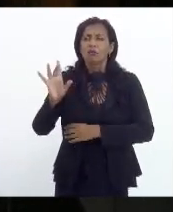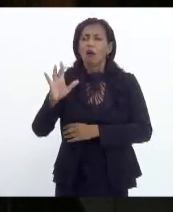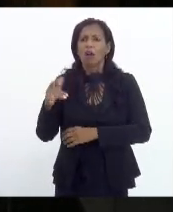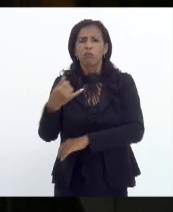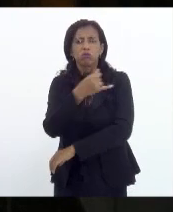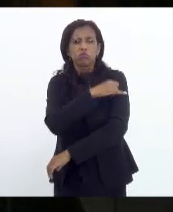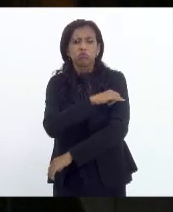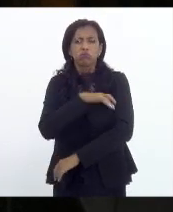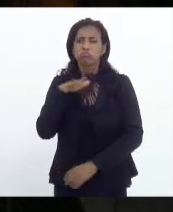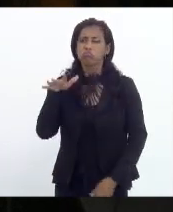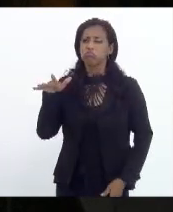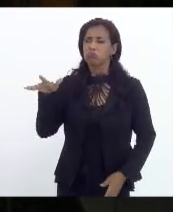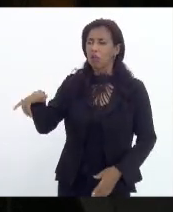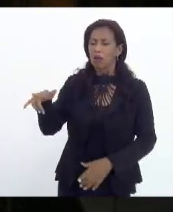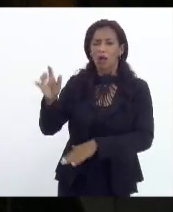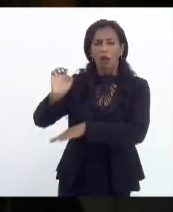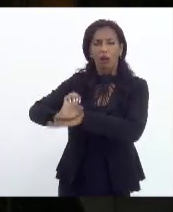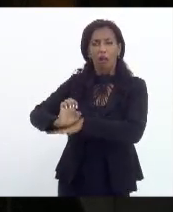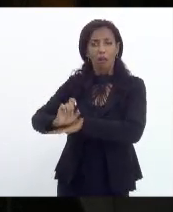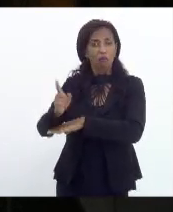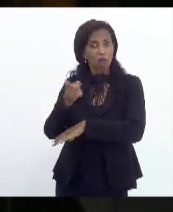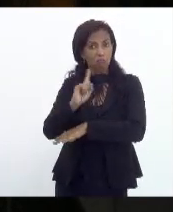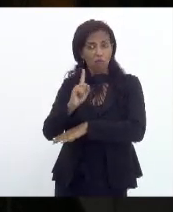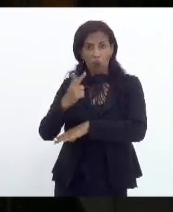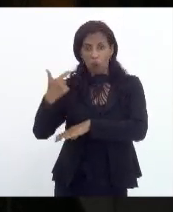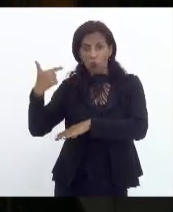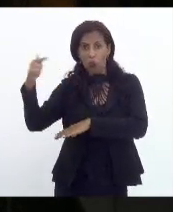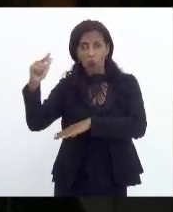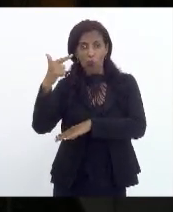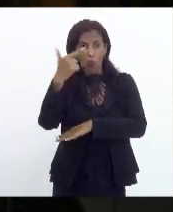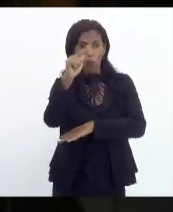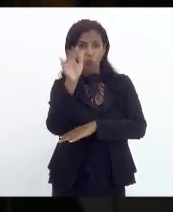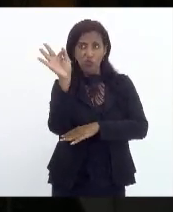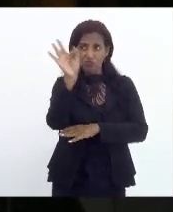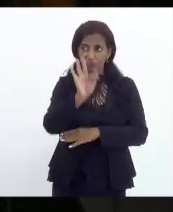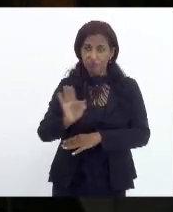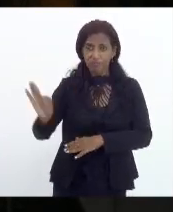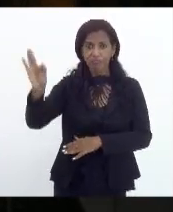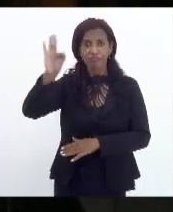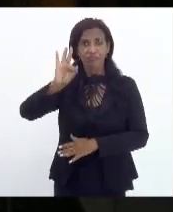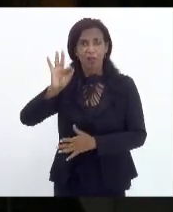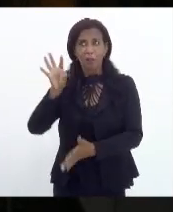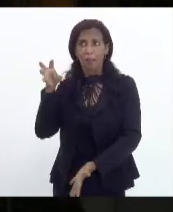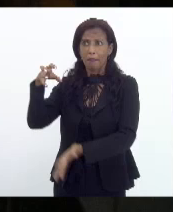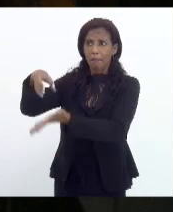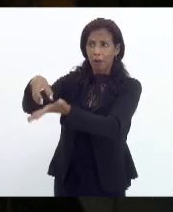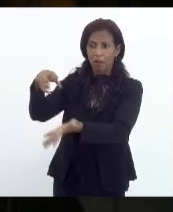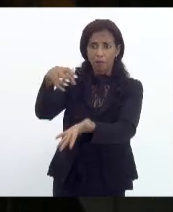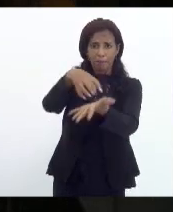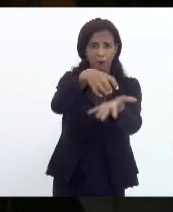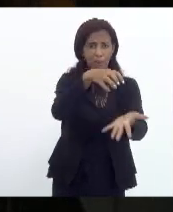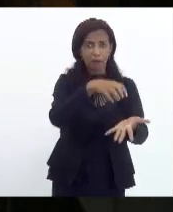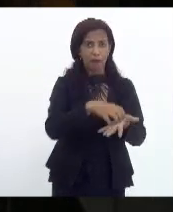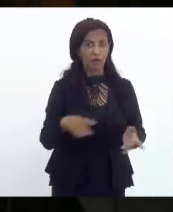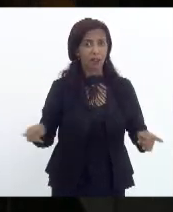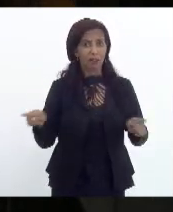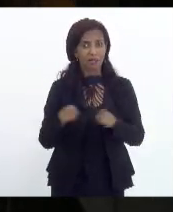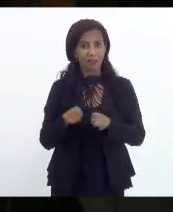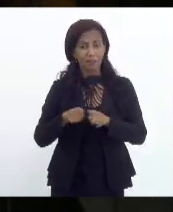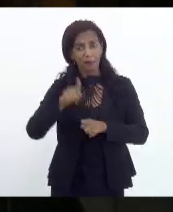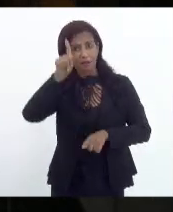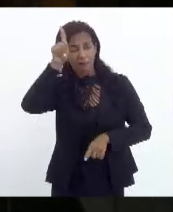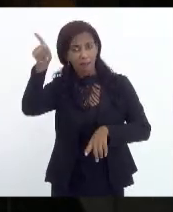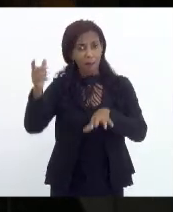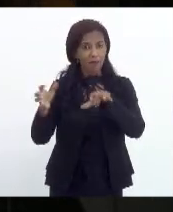Janeiro aconteceu em outras unidades federativas ah e também lá em